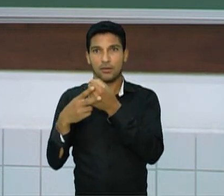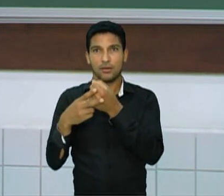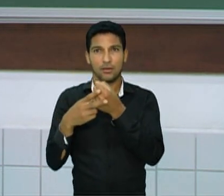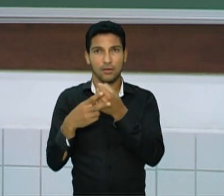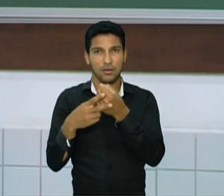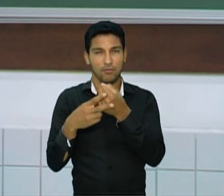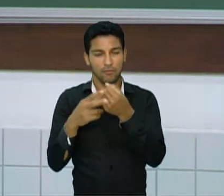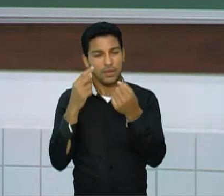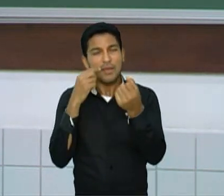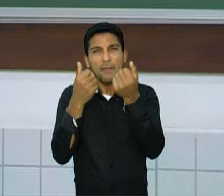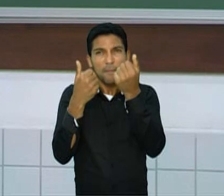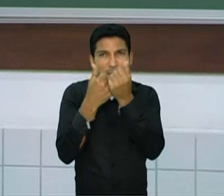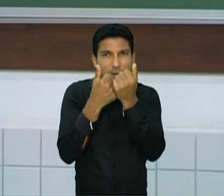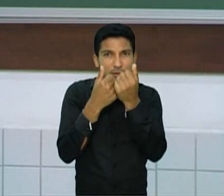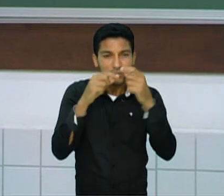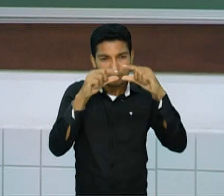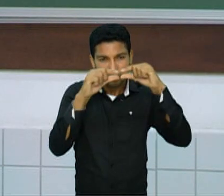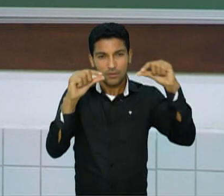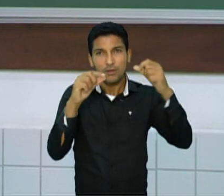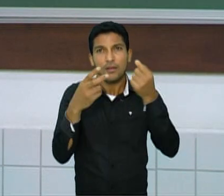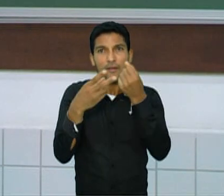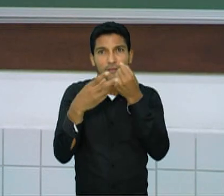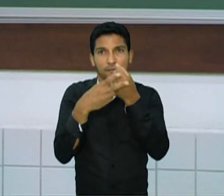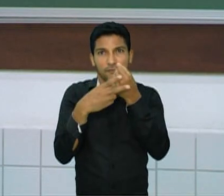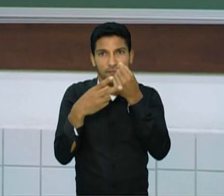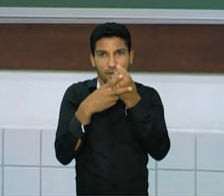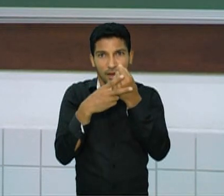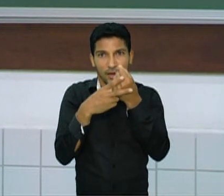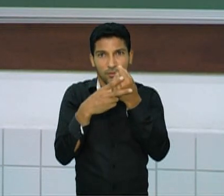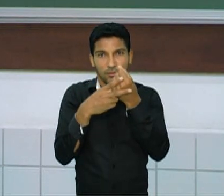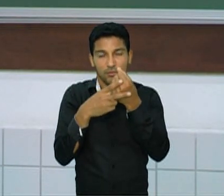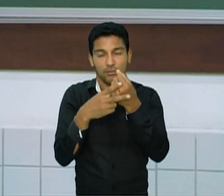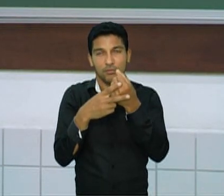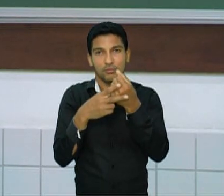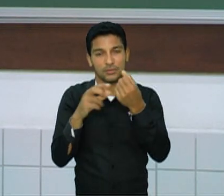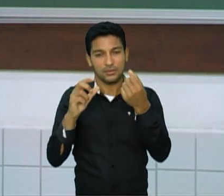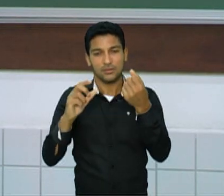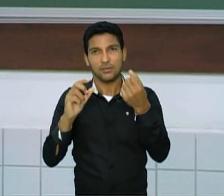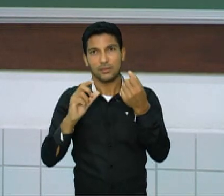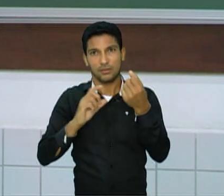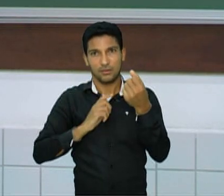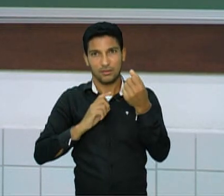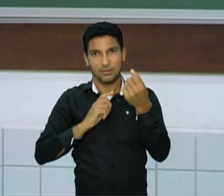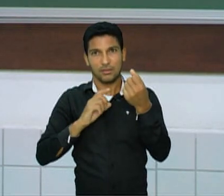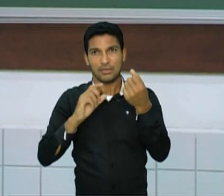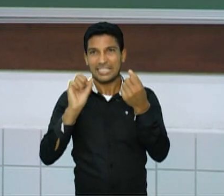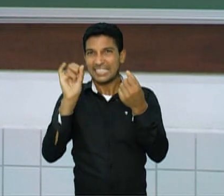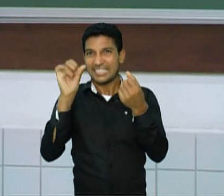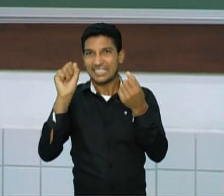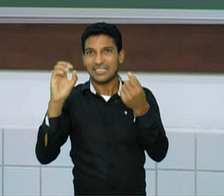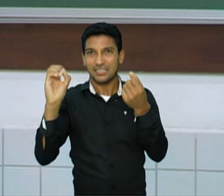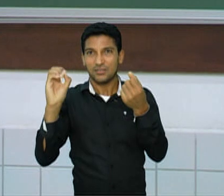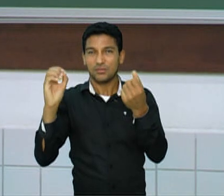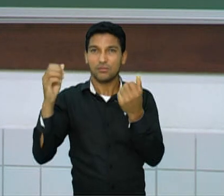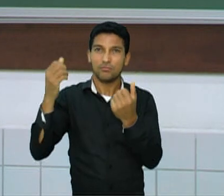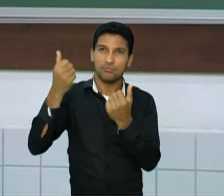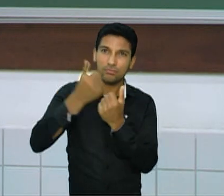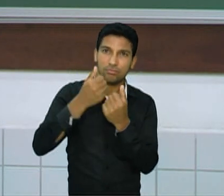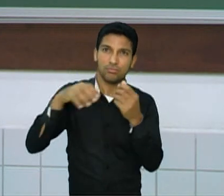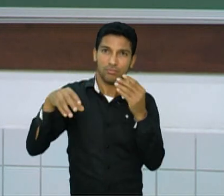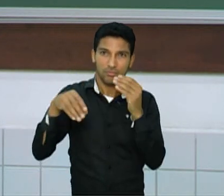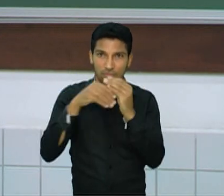por perto do verbo, depois do que, um pouquinho antes do que, se dá para encaixar um isso. Se deu para